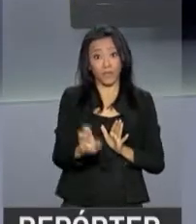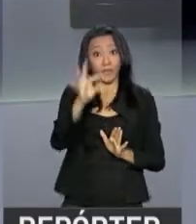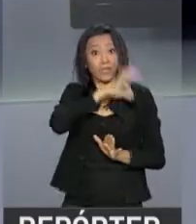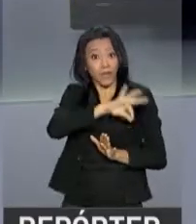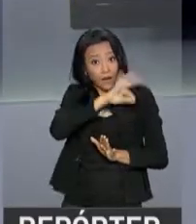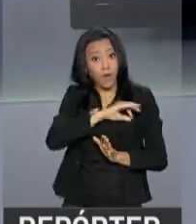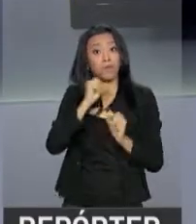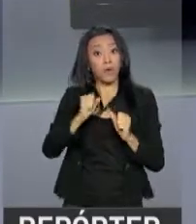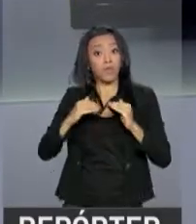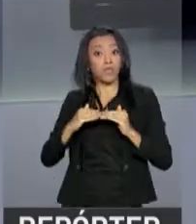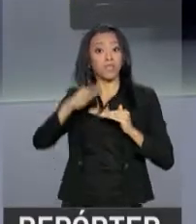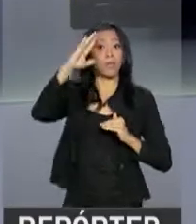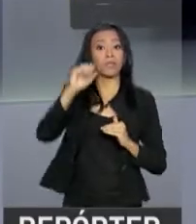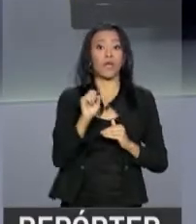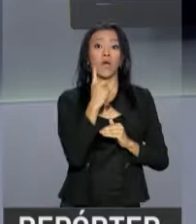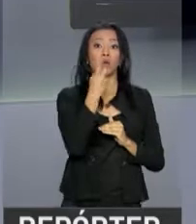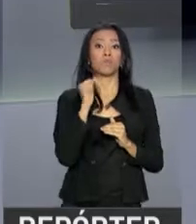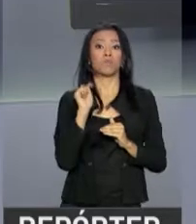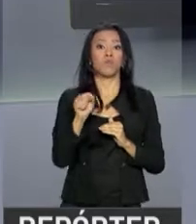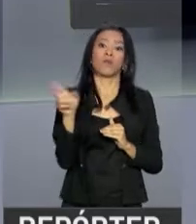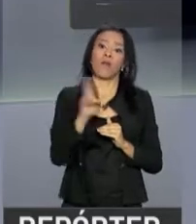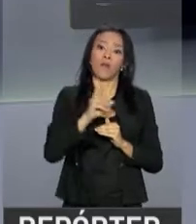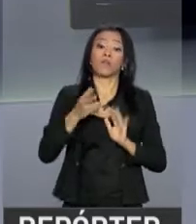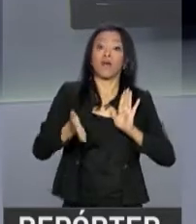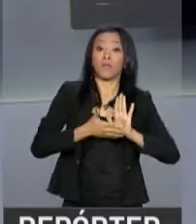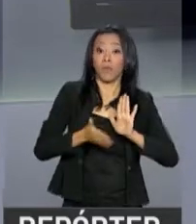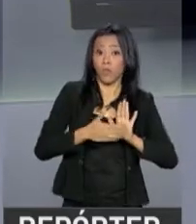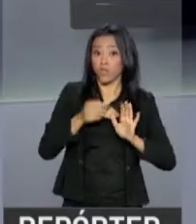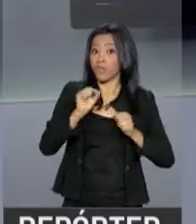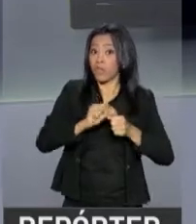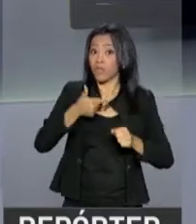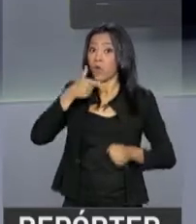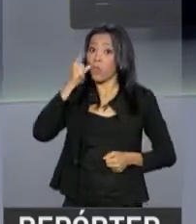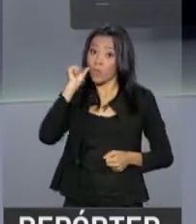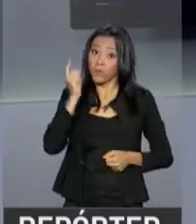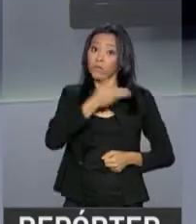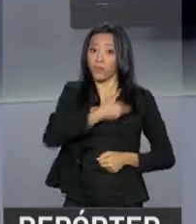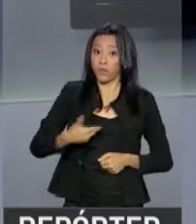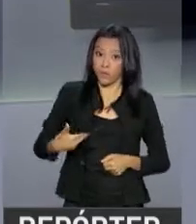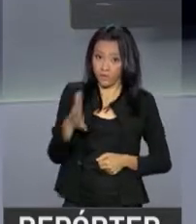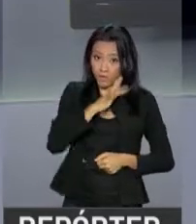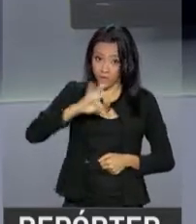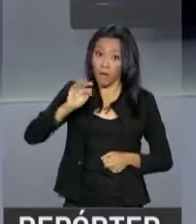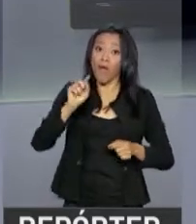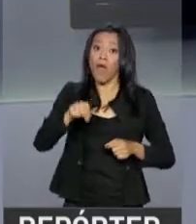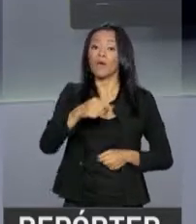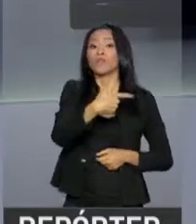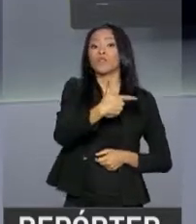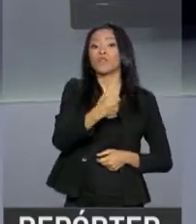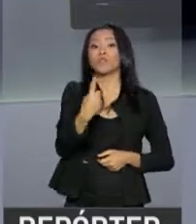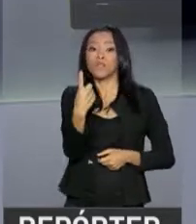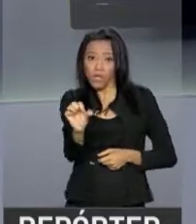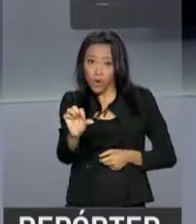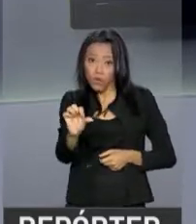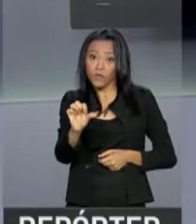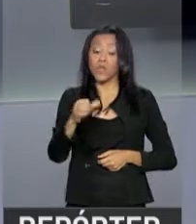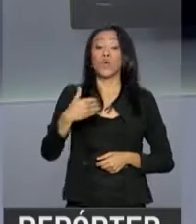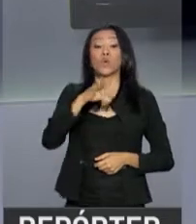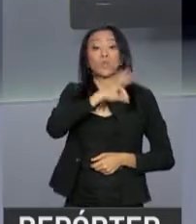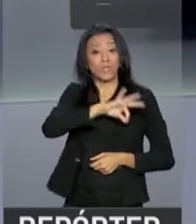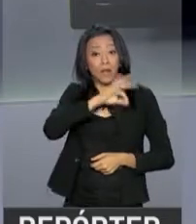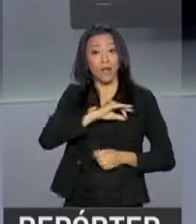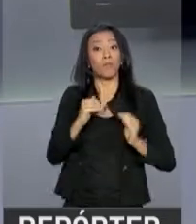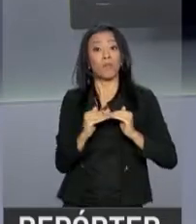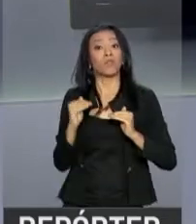mínimo pode ultrapassar os mil reais a proposta feita ontem pelo governo federal é de que em 2019 o mínimo seja de